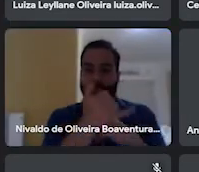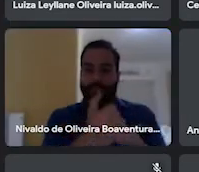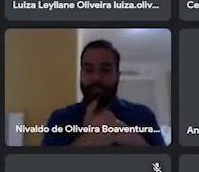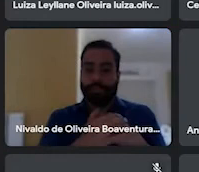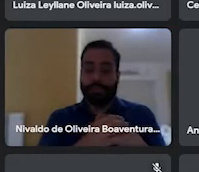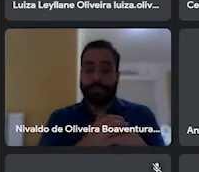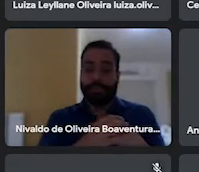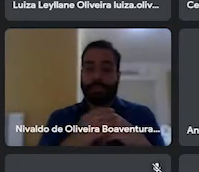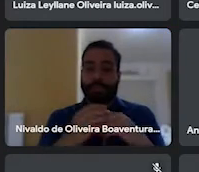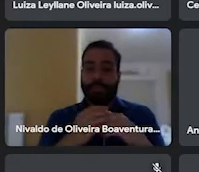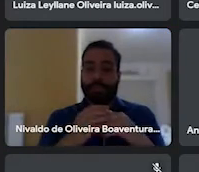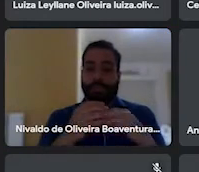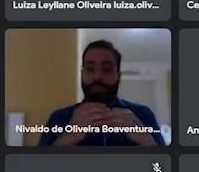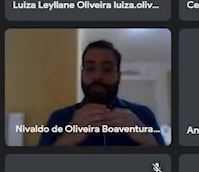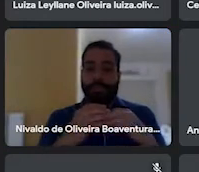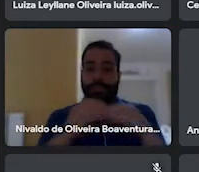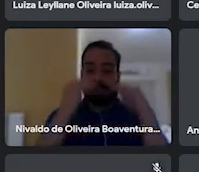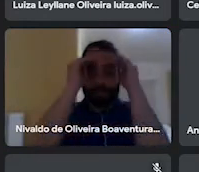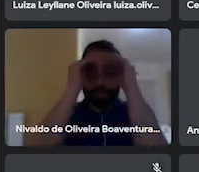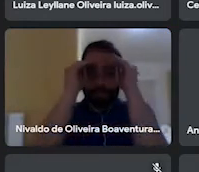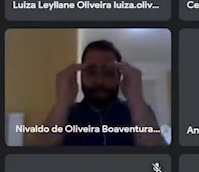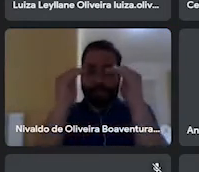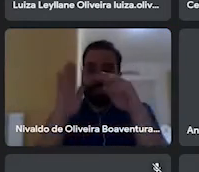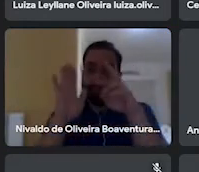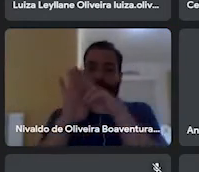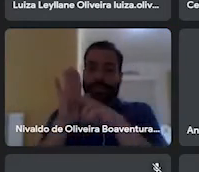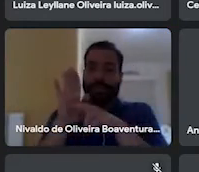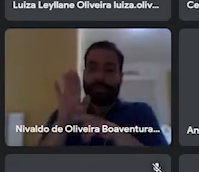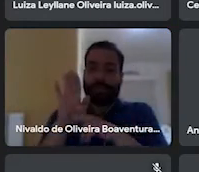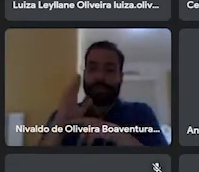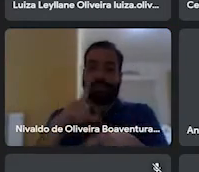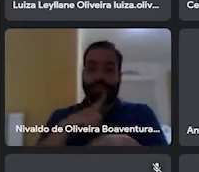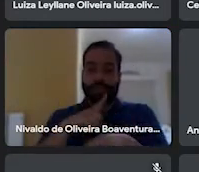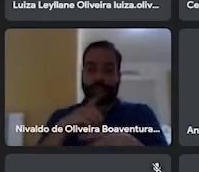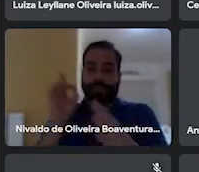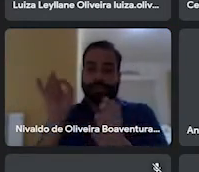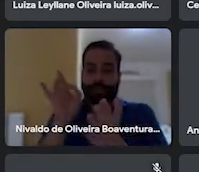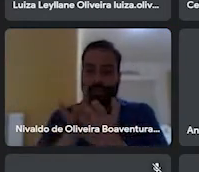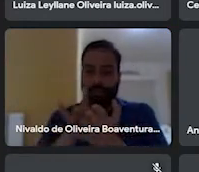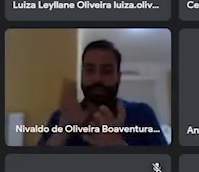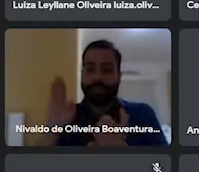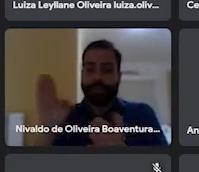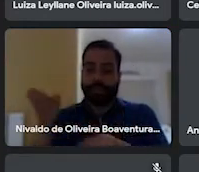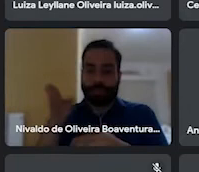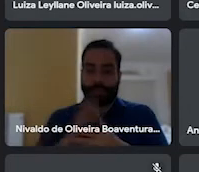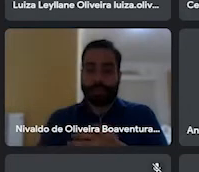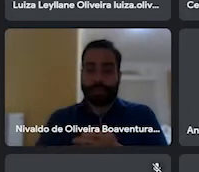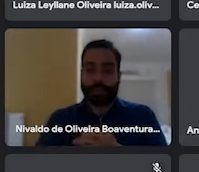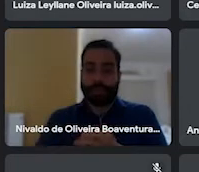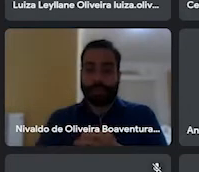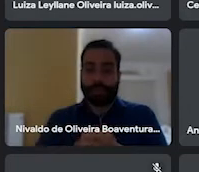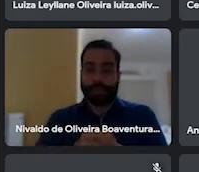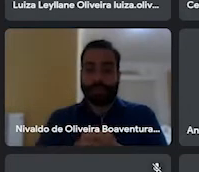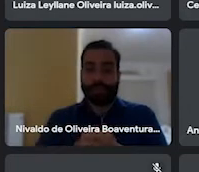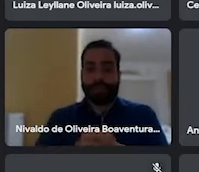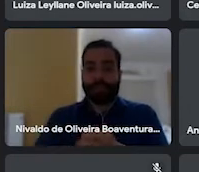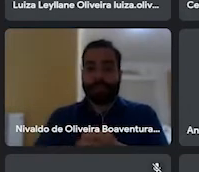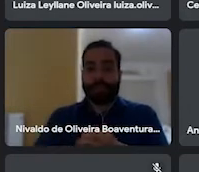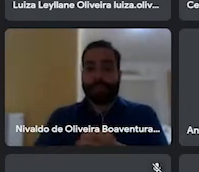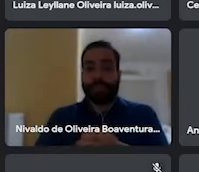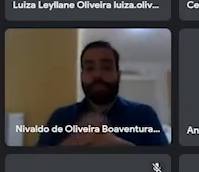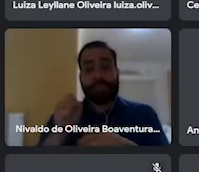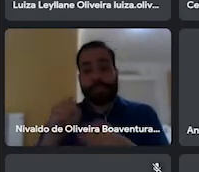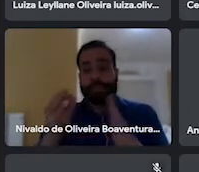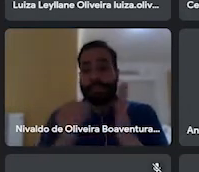observando as normas técnicas oficiais estabelecidas e competência, na ausência delas,